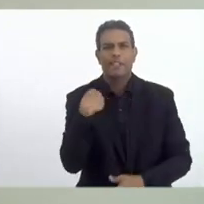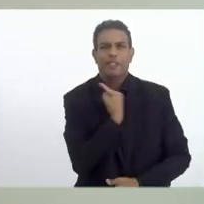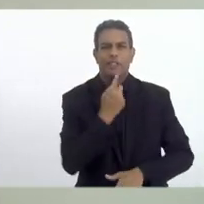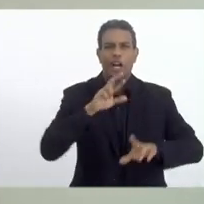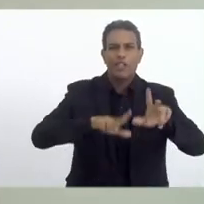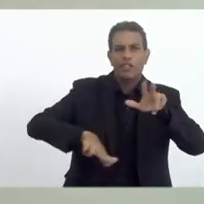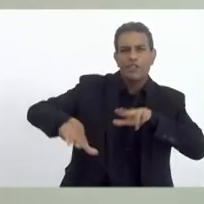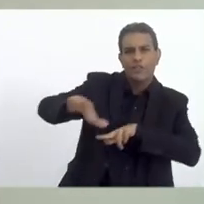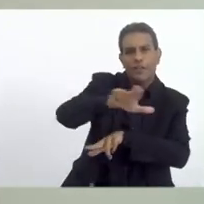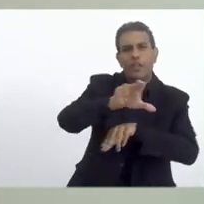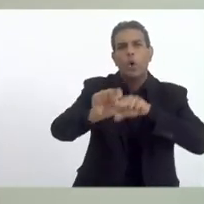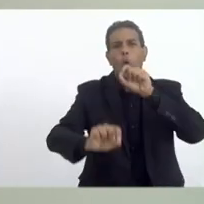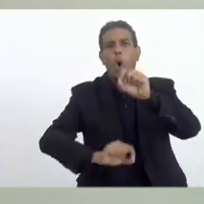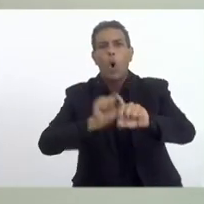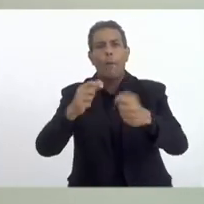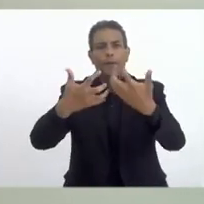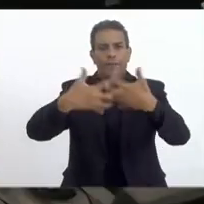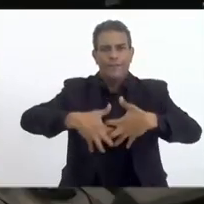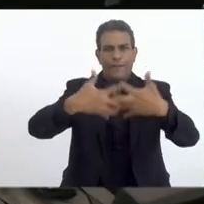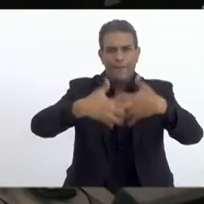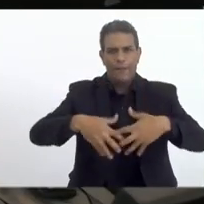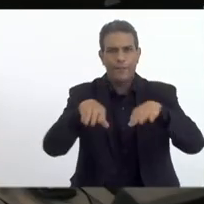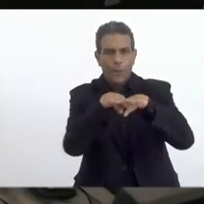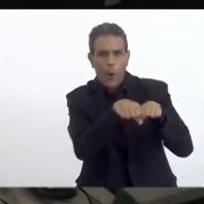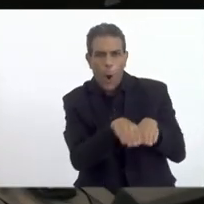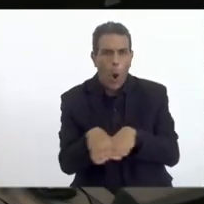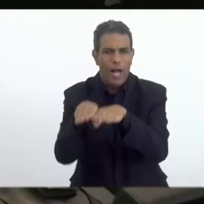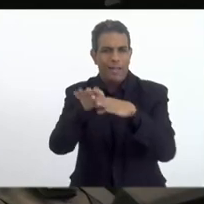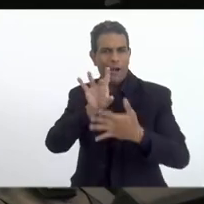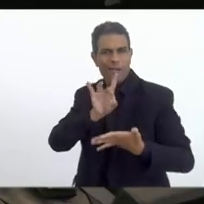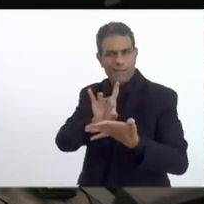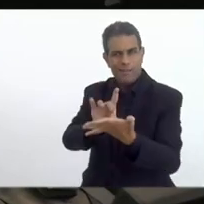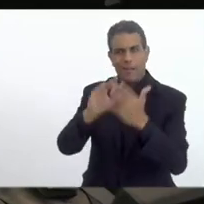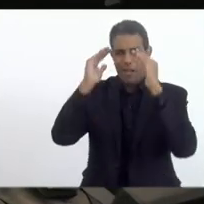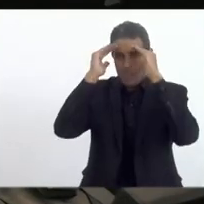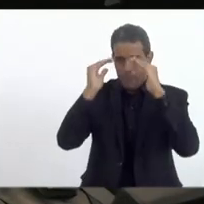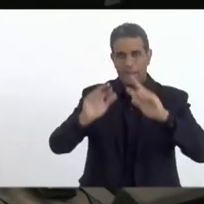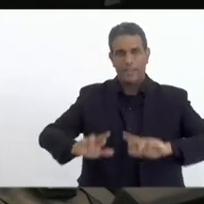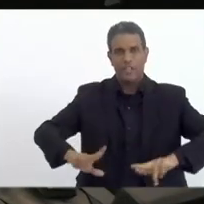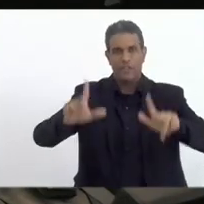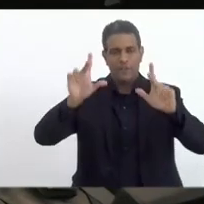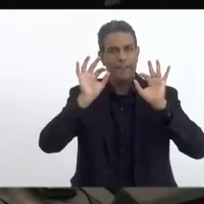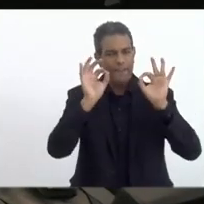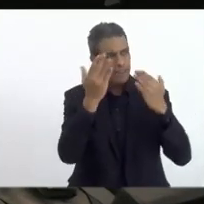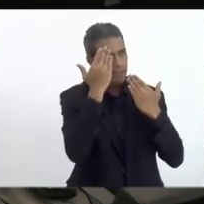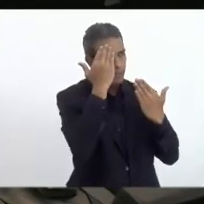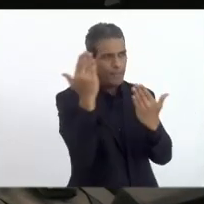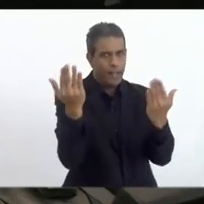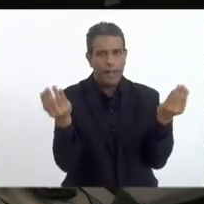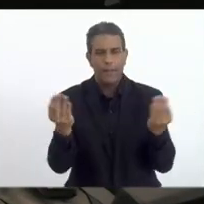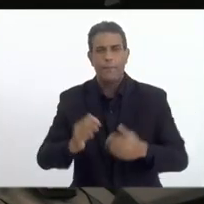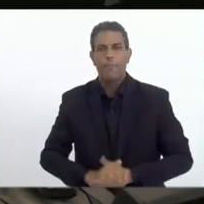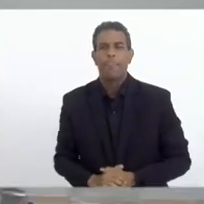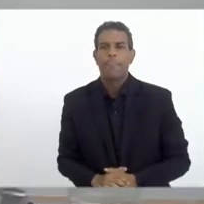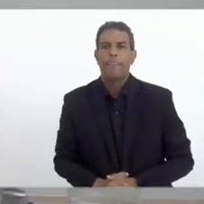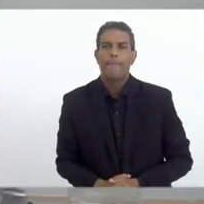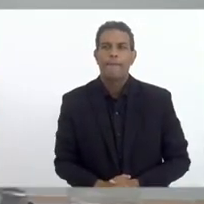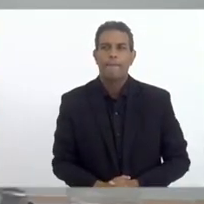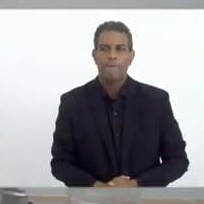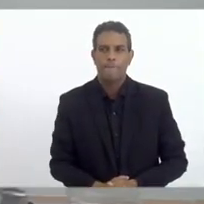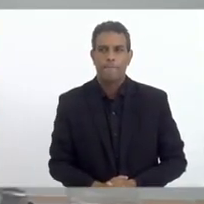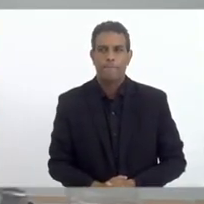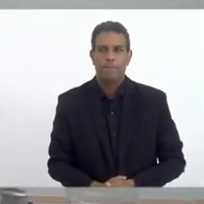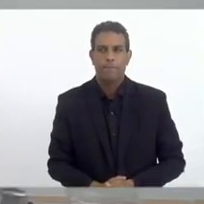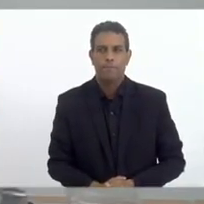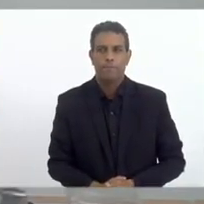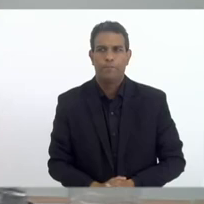da divergência de função. Perfeito. Equalização, tá respeitando as diferenças. Exatamente. Com a gente. Quero fazer